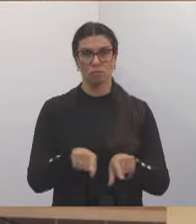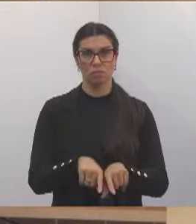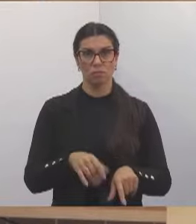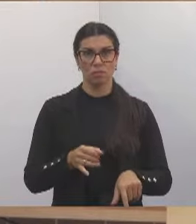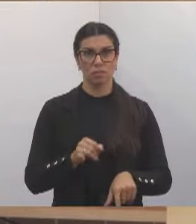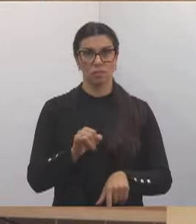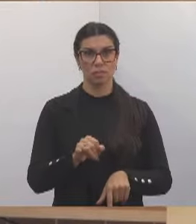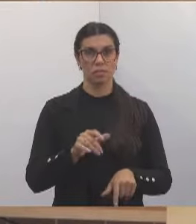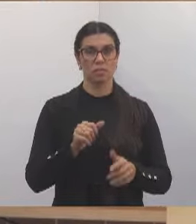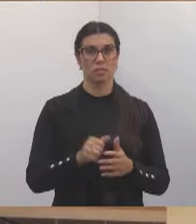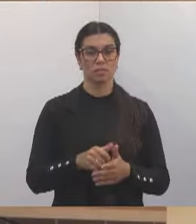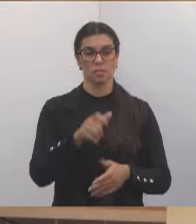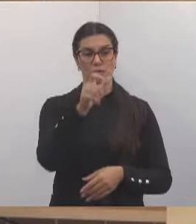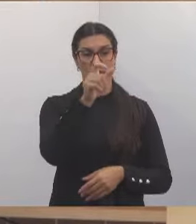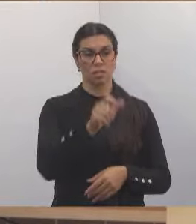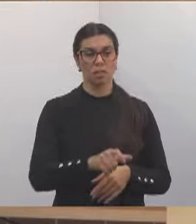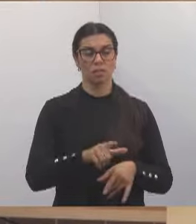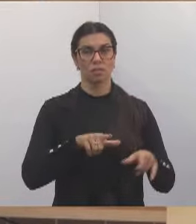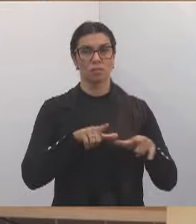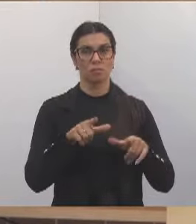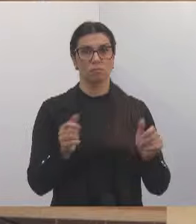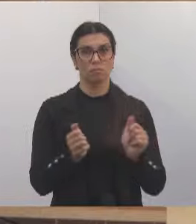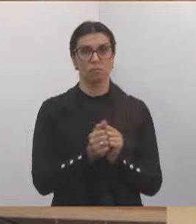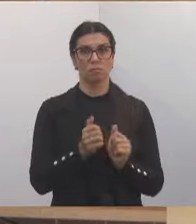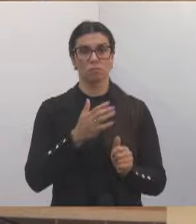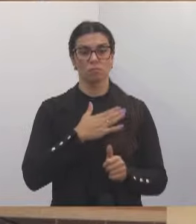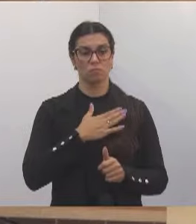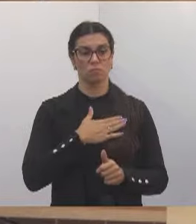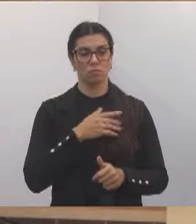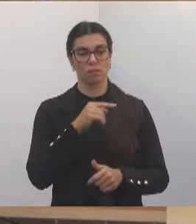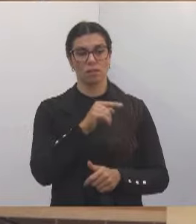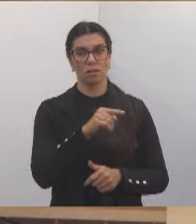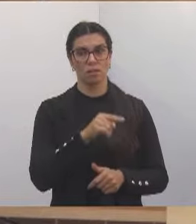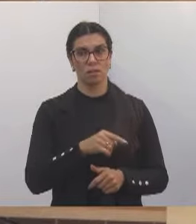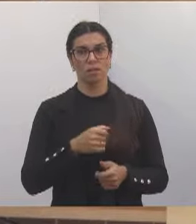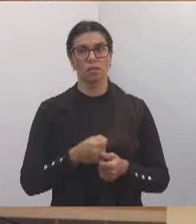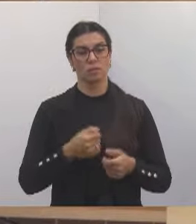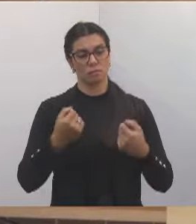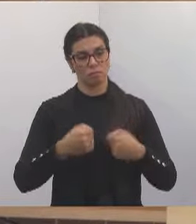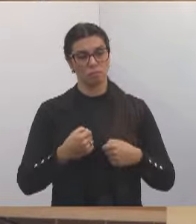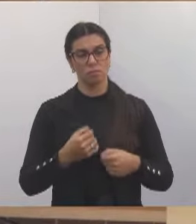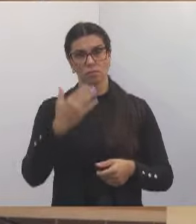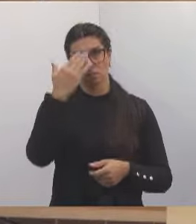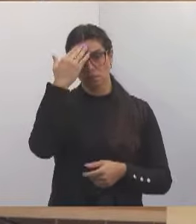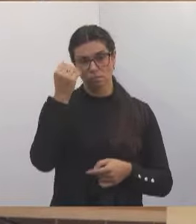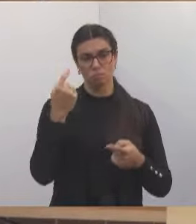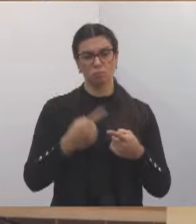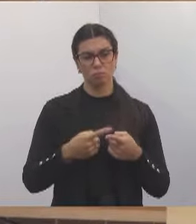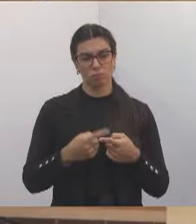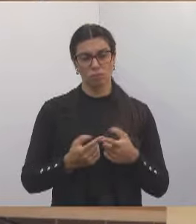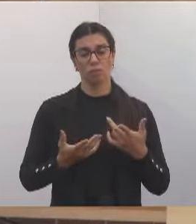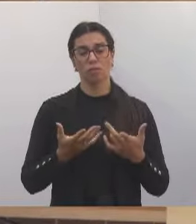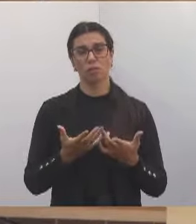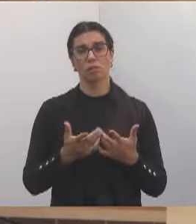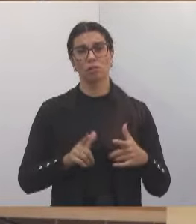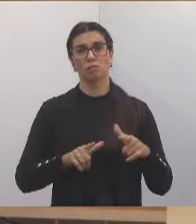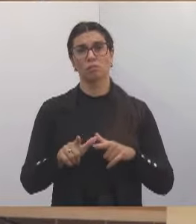assessor trabalha comigo, ele tem que falar por que que ele quer estar ali.